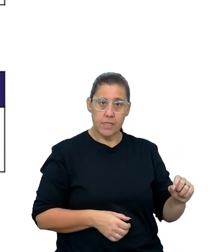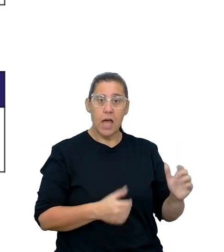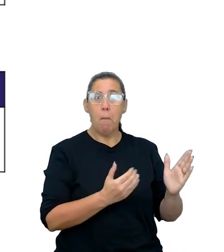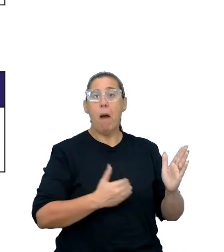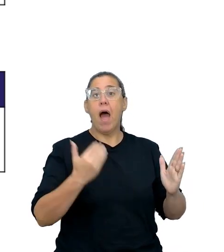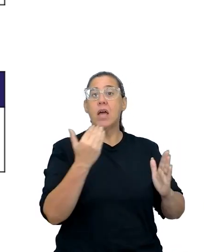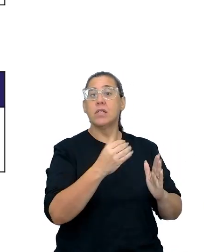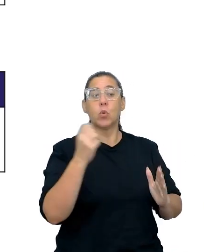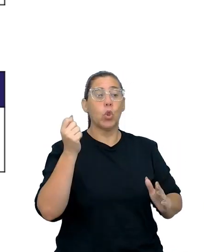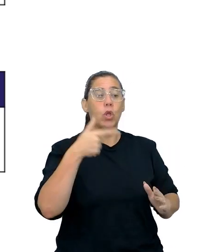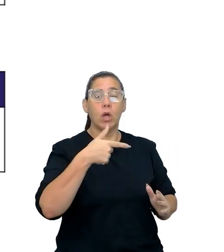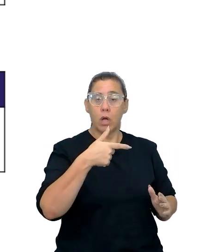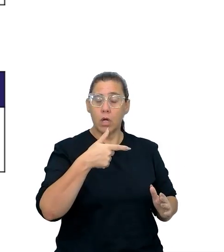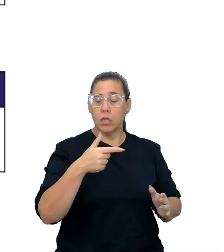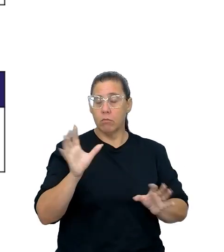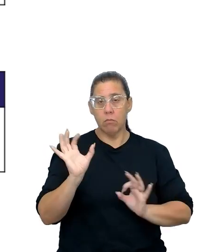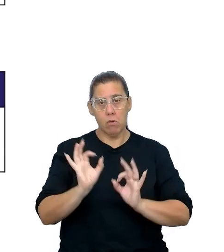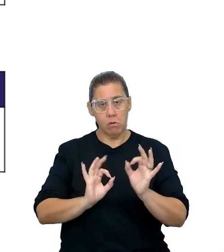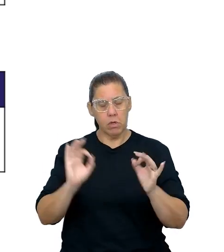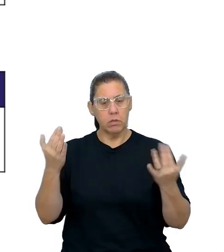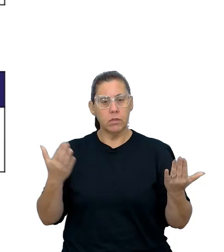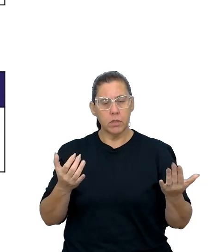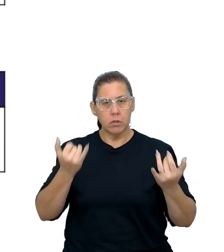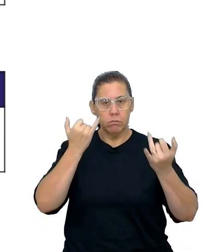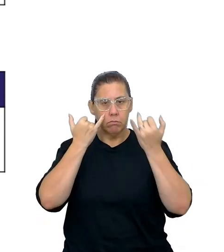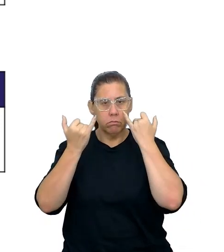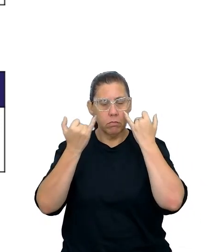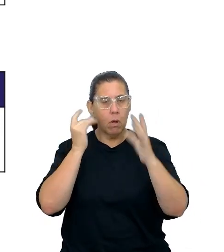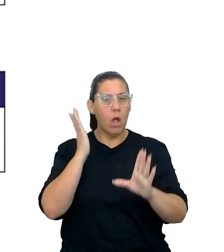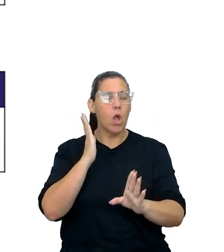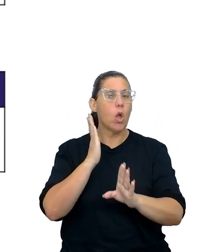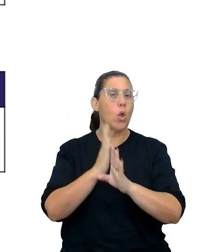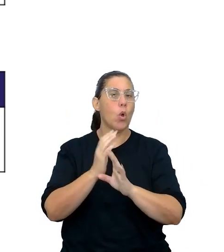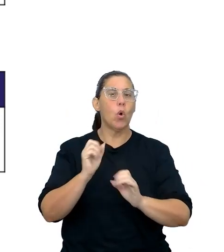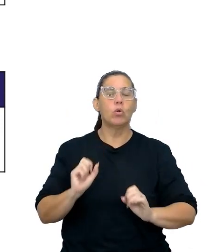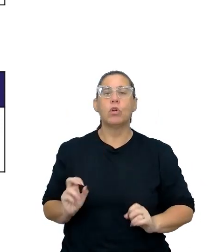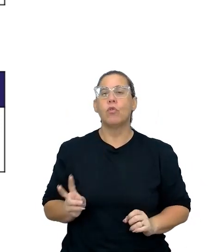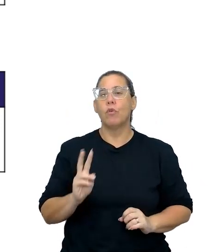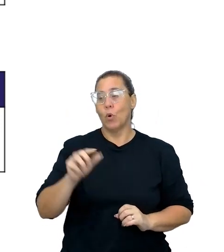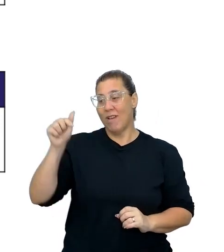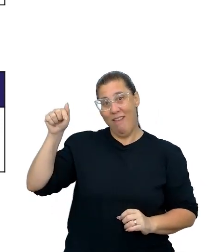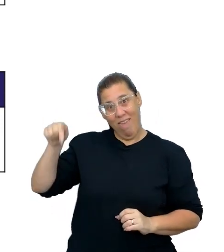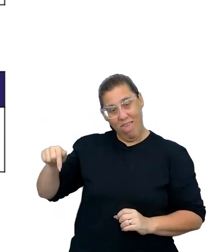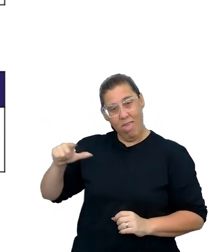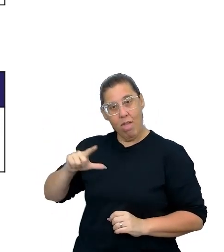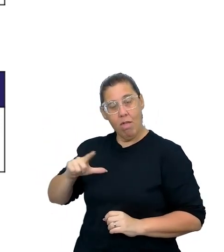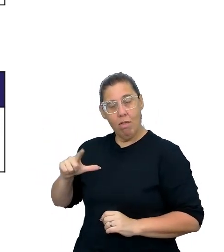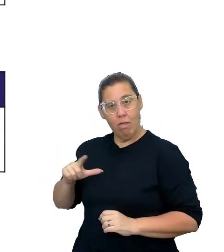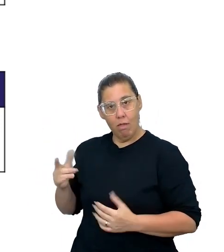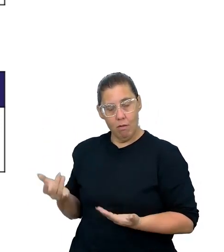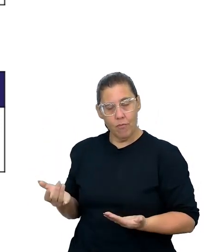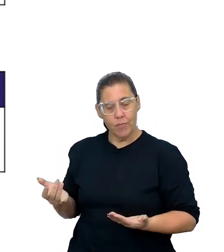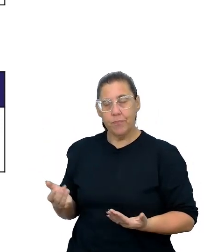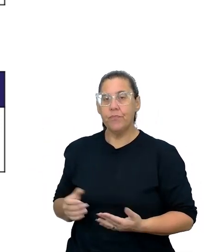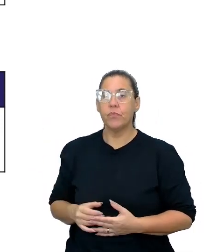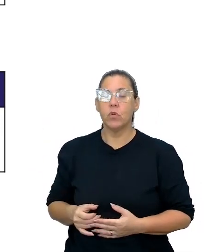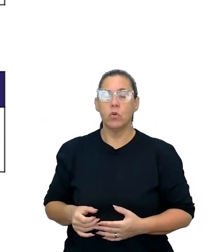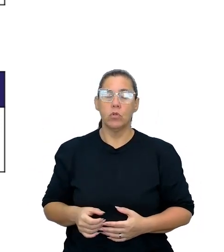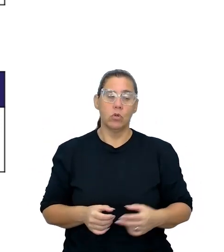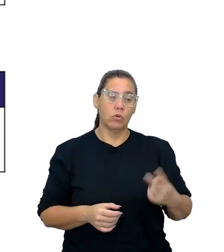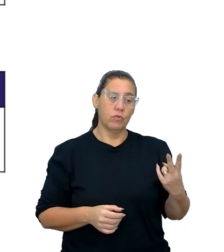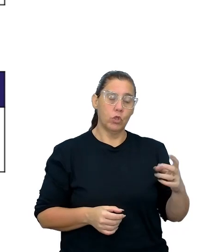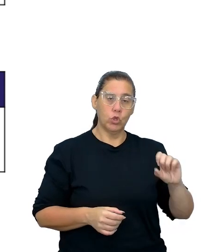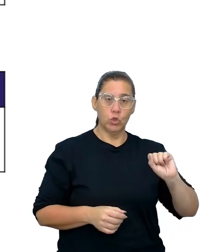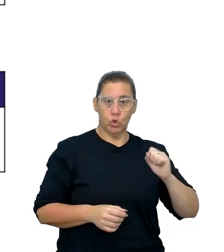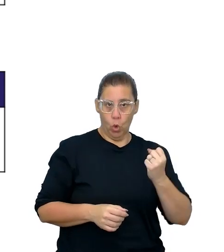Ivan, vamos organizar aqui esses dados para encontrar o valor que o Ivan possui. Então, portanto,